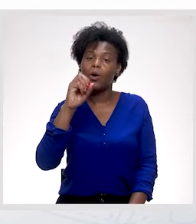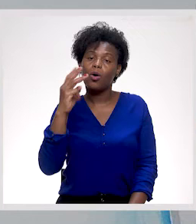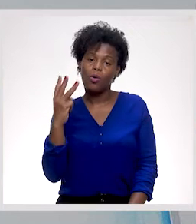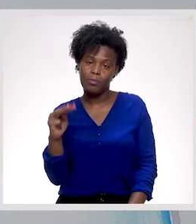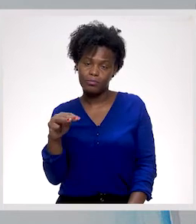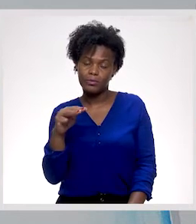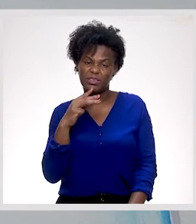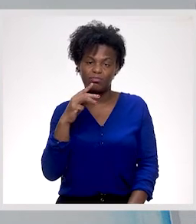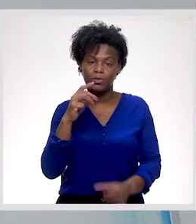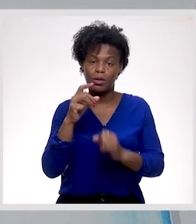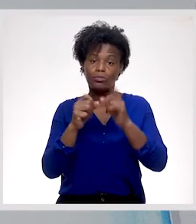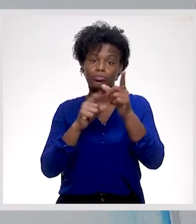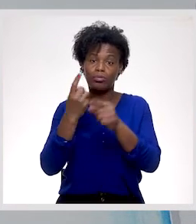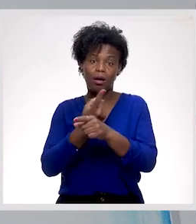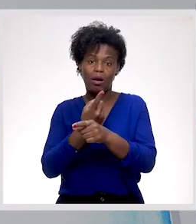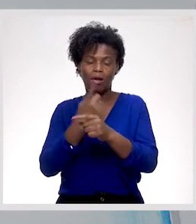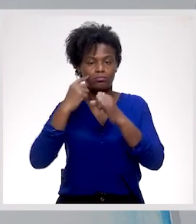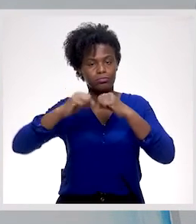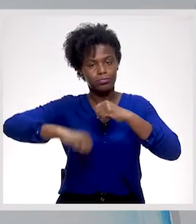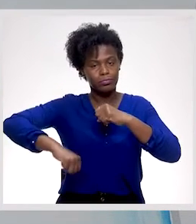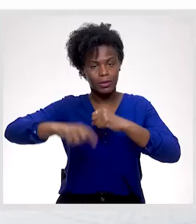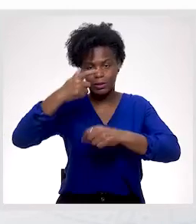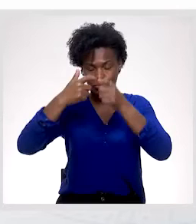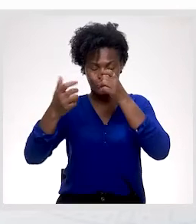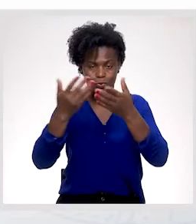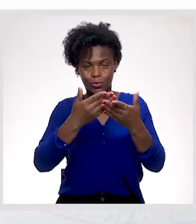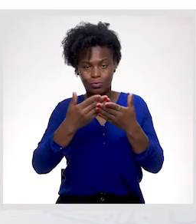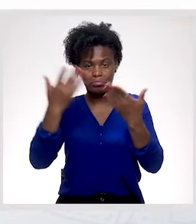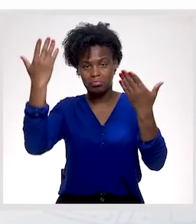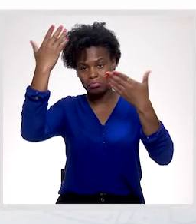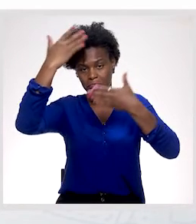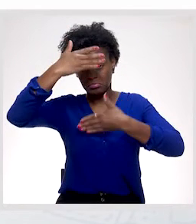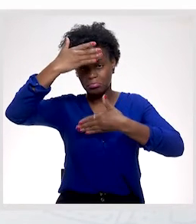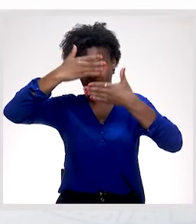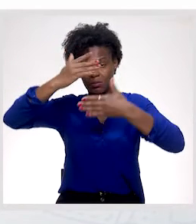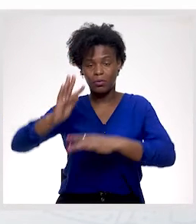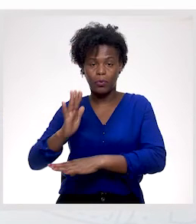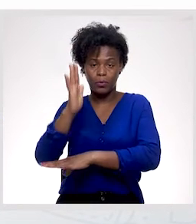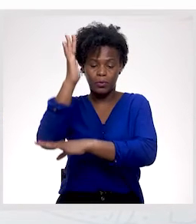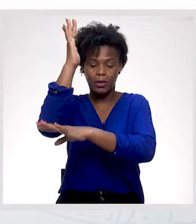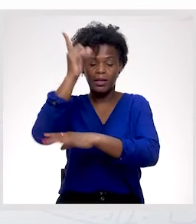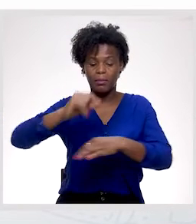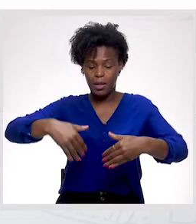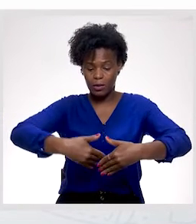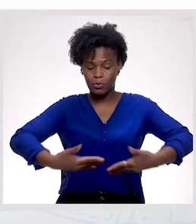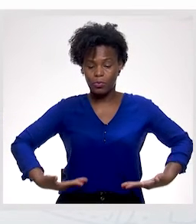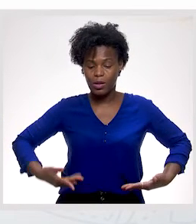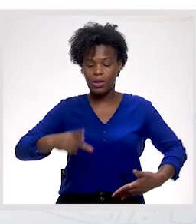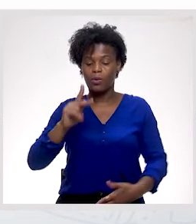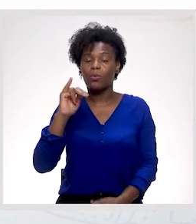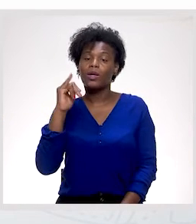entre os astrônomos. Localiza-se na cintura de Kuiper, também localiza-se na cintura de Kuiper, depois da órbita